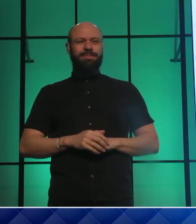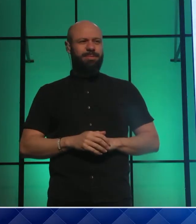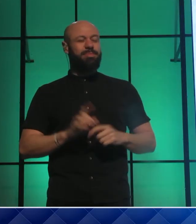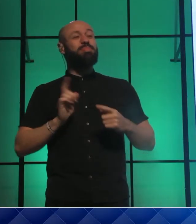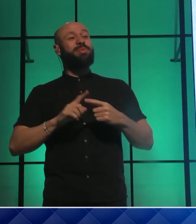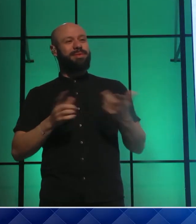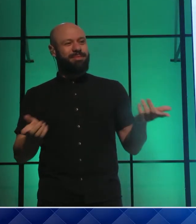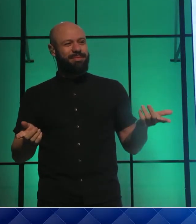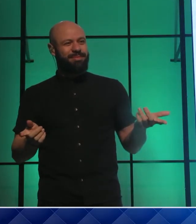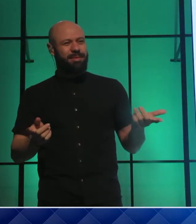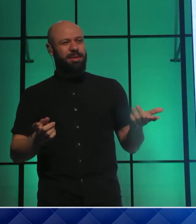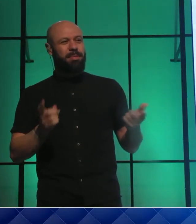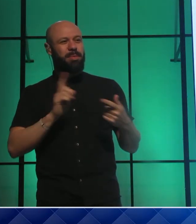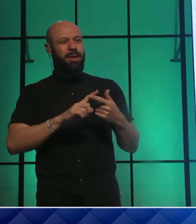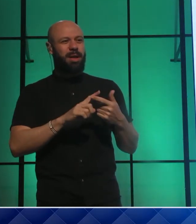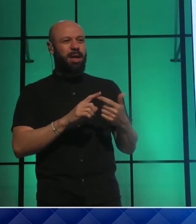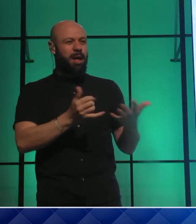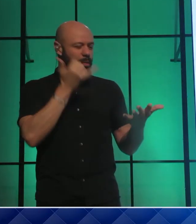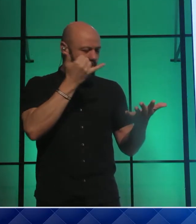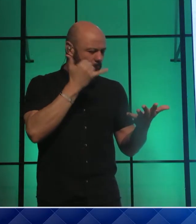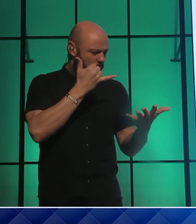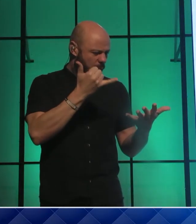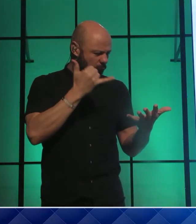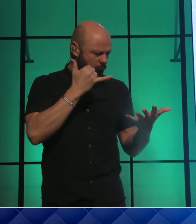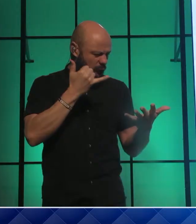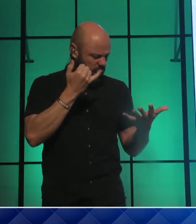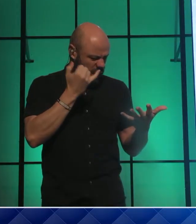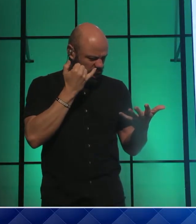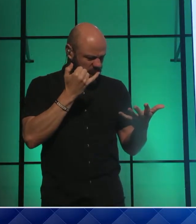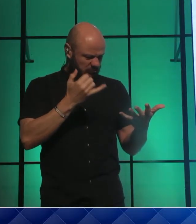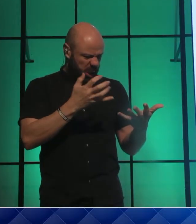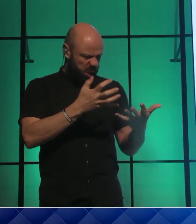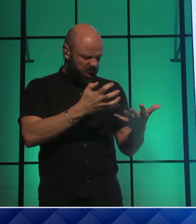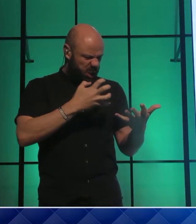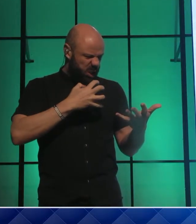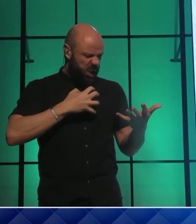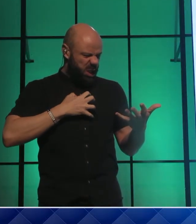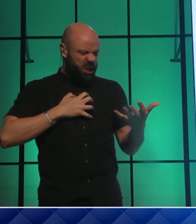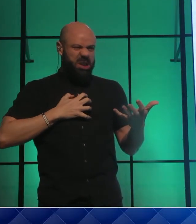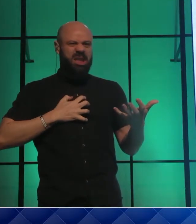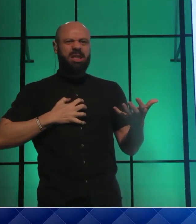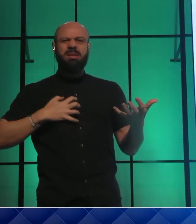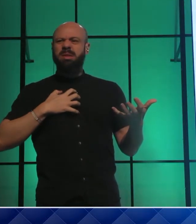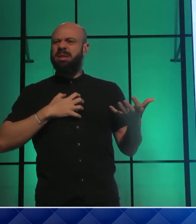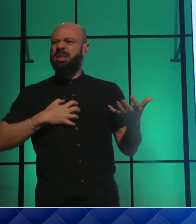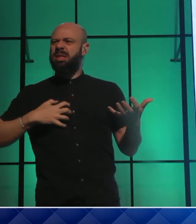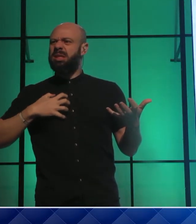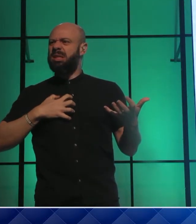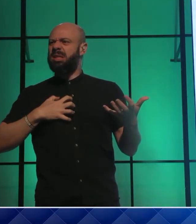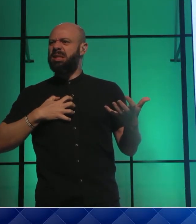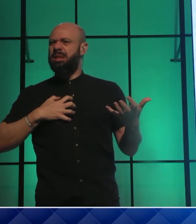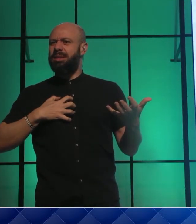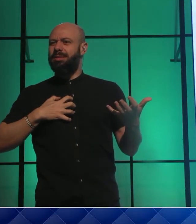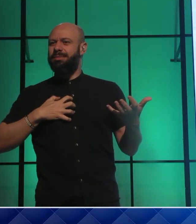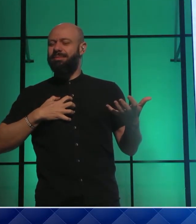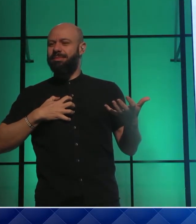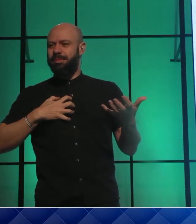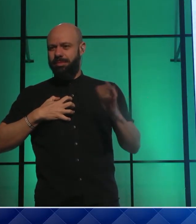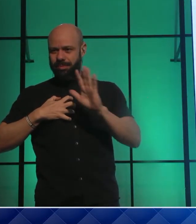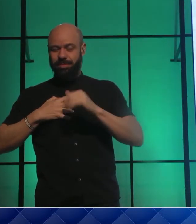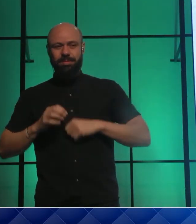Porque aquilo estava me fazendo mal, eu estava frustrado. E eu quero falar com você nessa